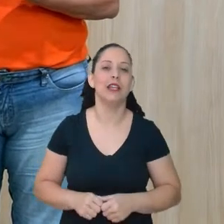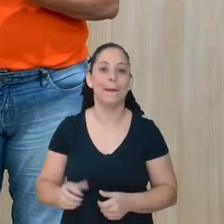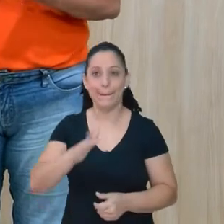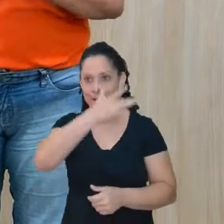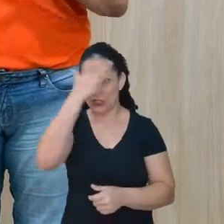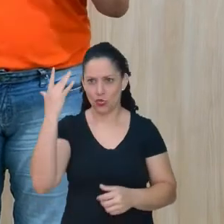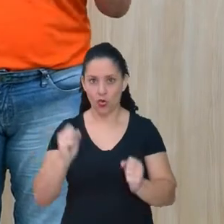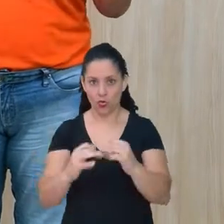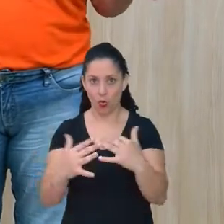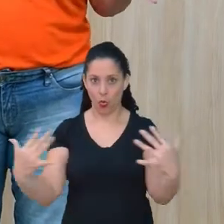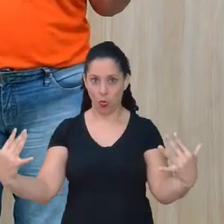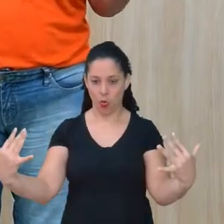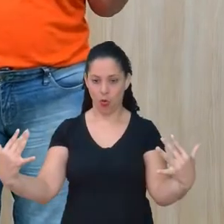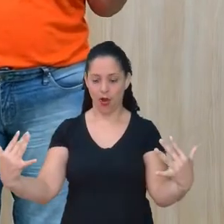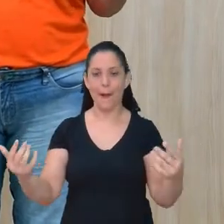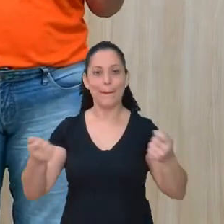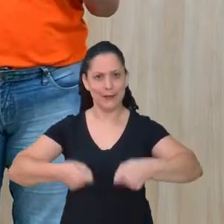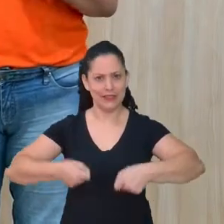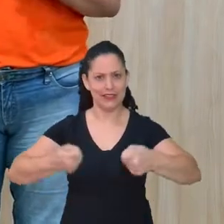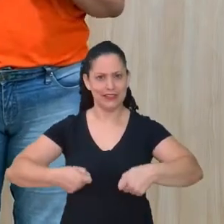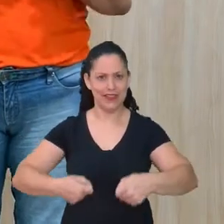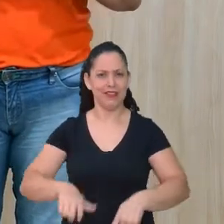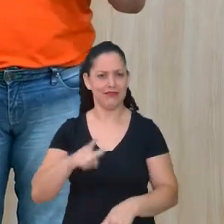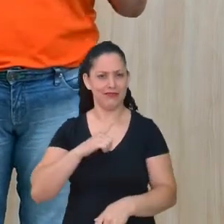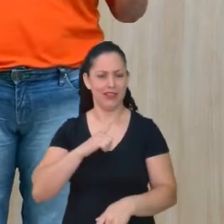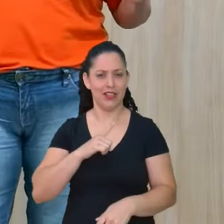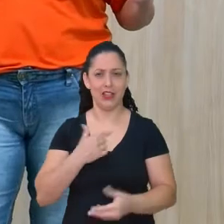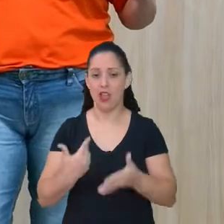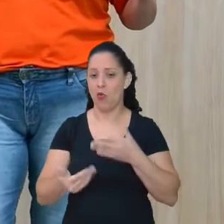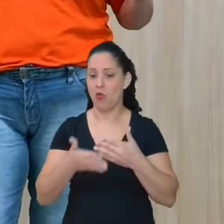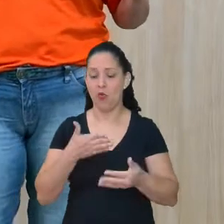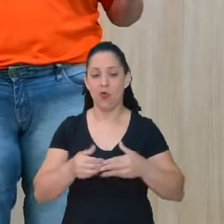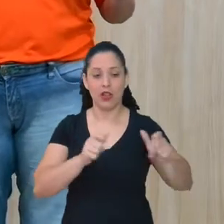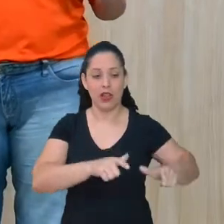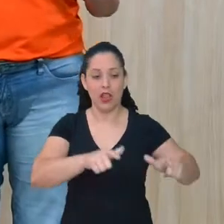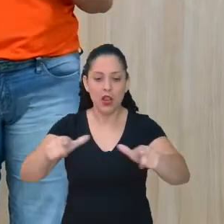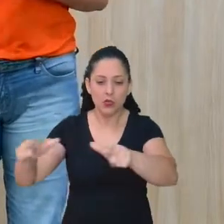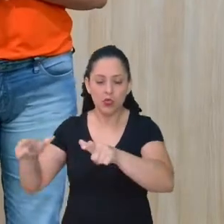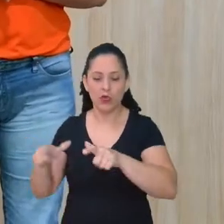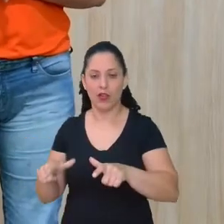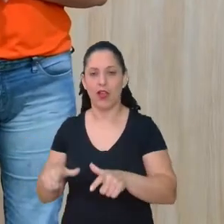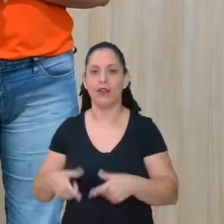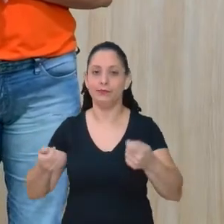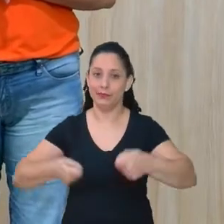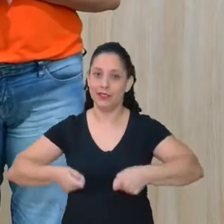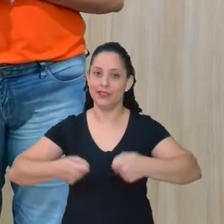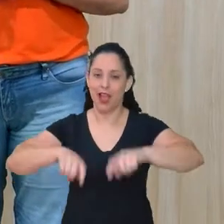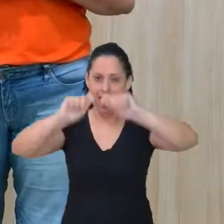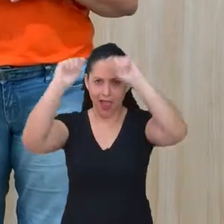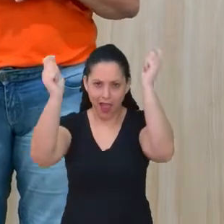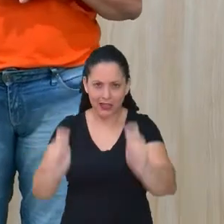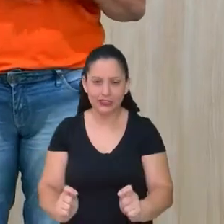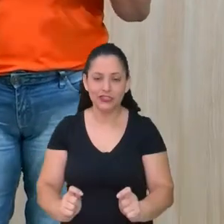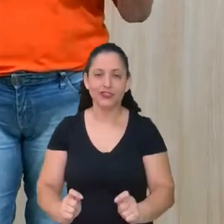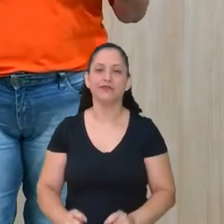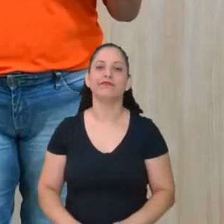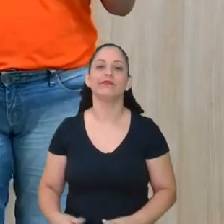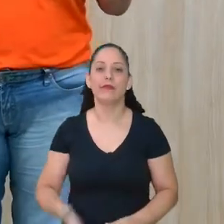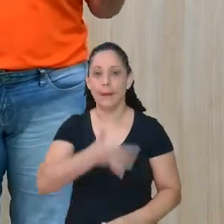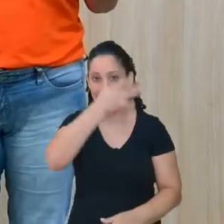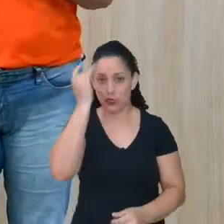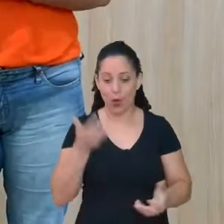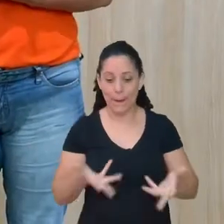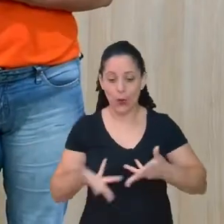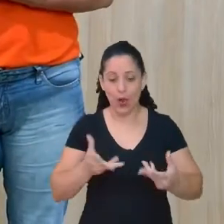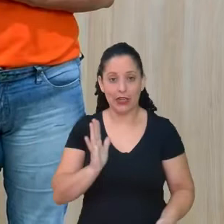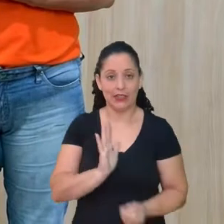público, sem público não existe arte, não só o teatro, nenhuma forma de arte existe sem o público, né? Se um artista produziu arte e